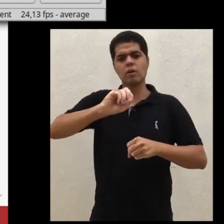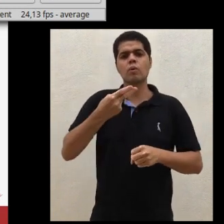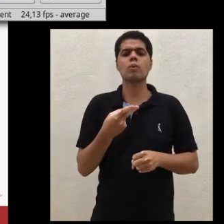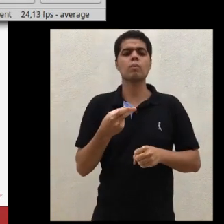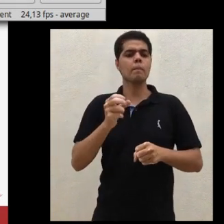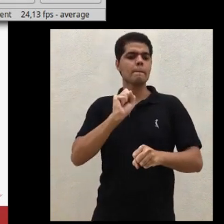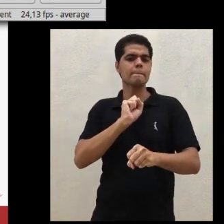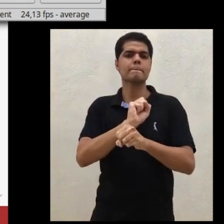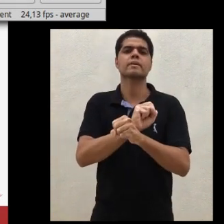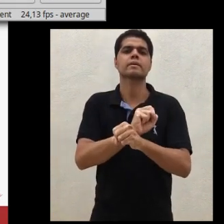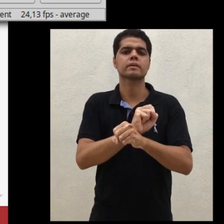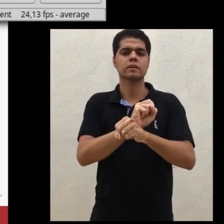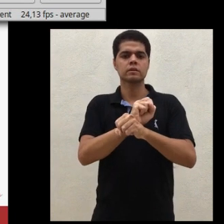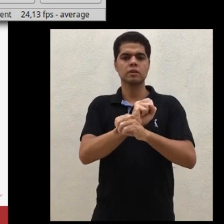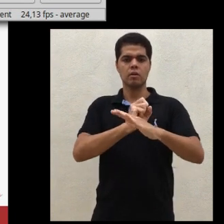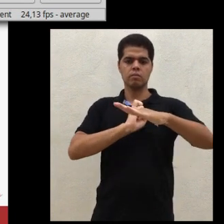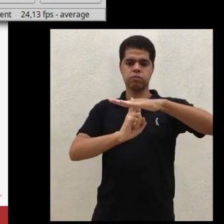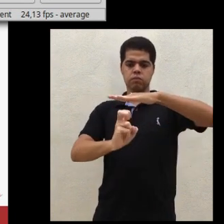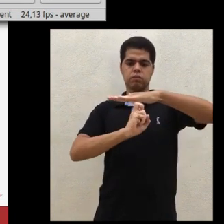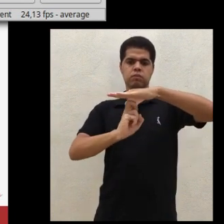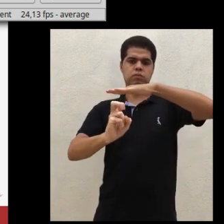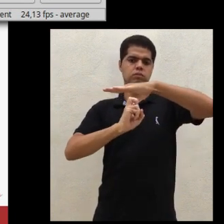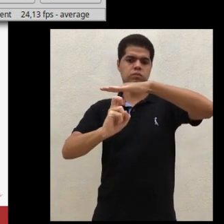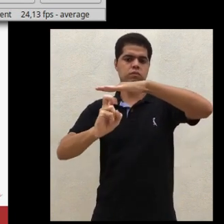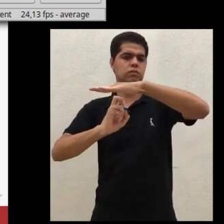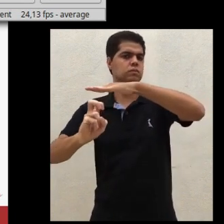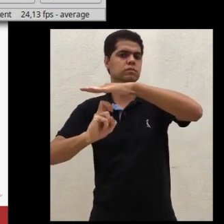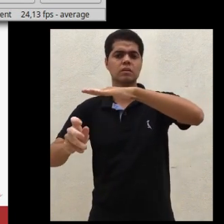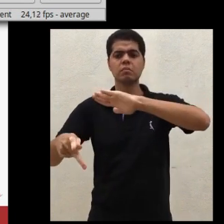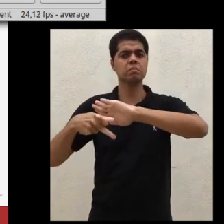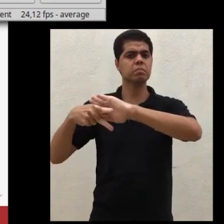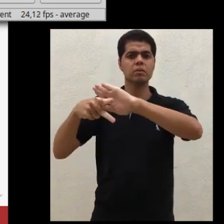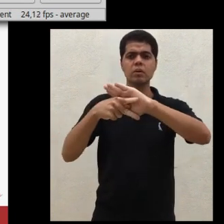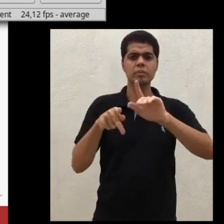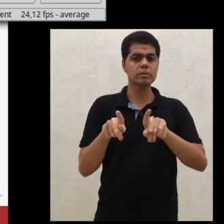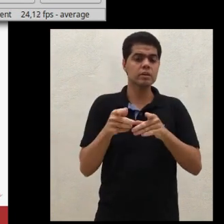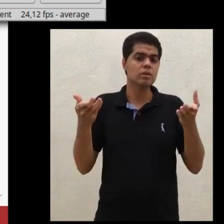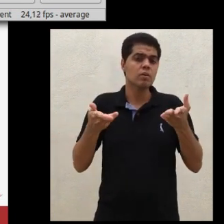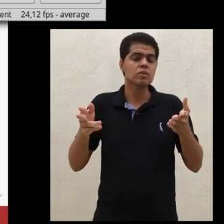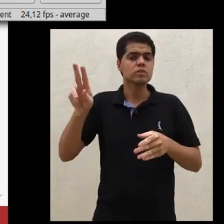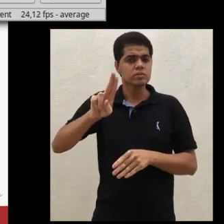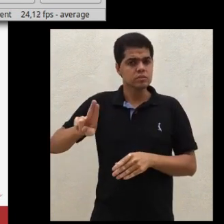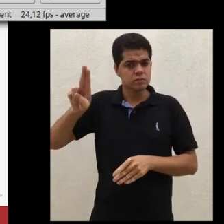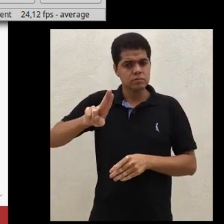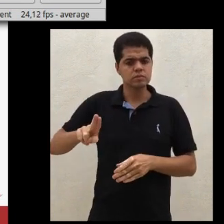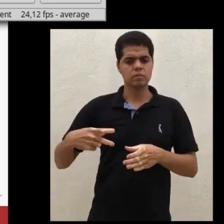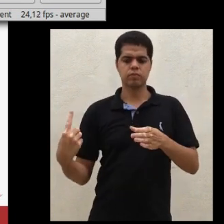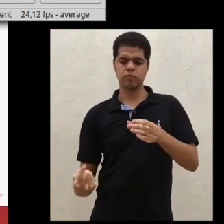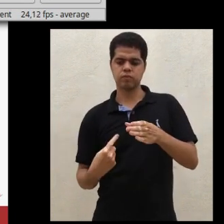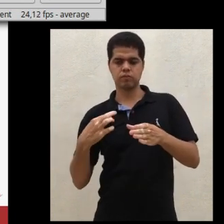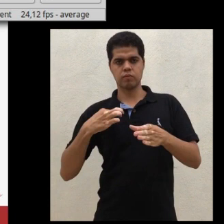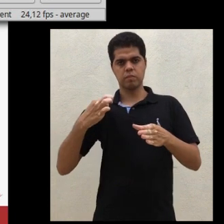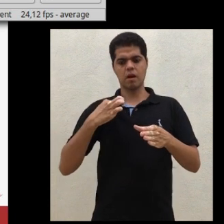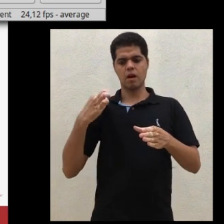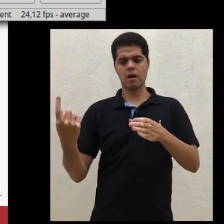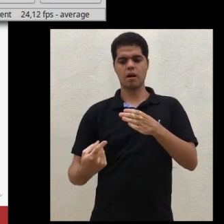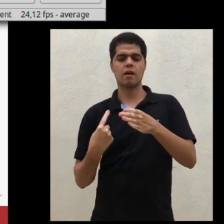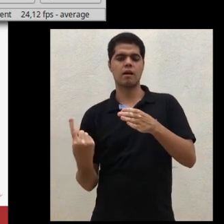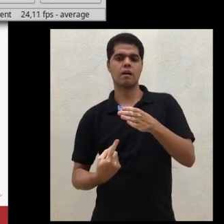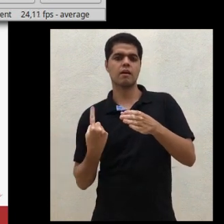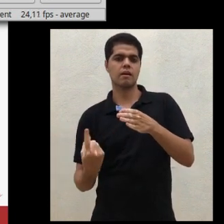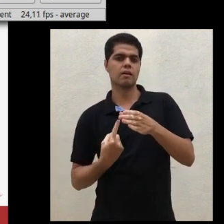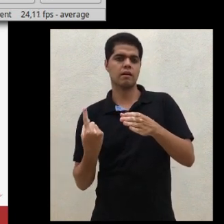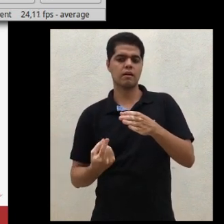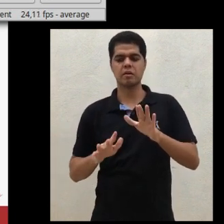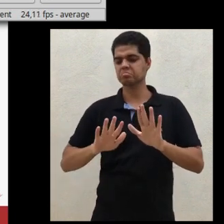de dinâmica desse metrô é feita por um sistema em lógica fuzzy. Hoje já tem máquina de lavar que você não precisa de